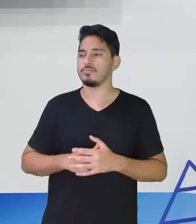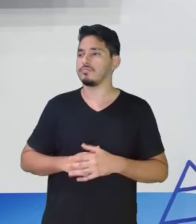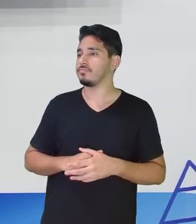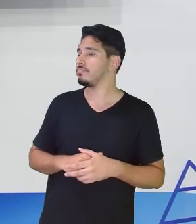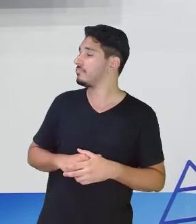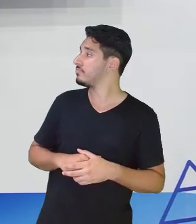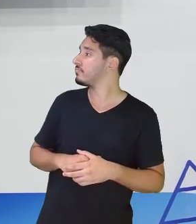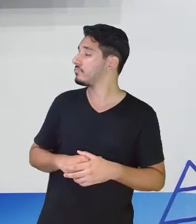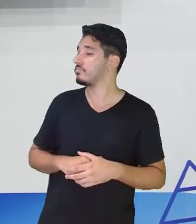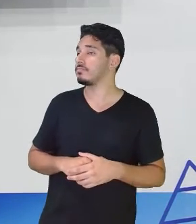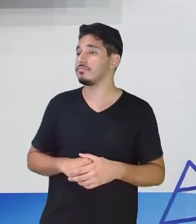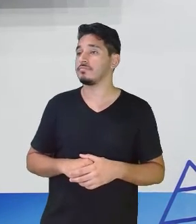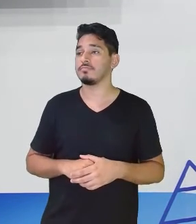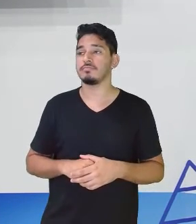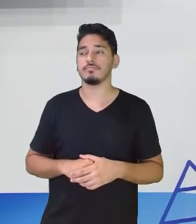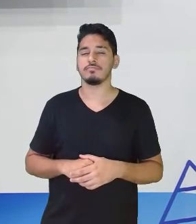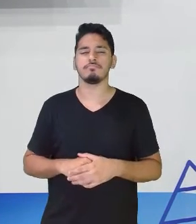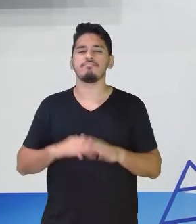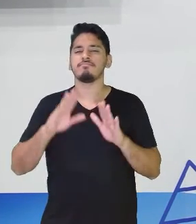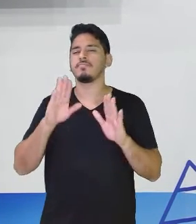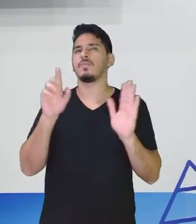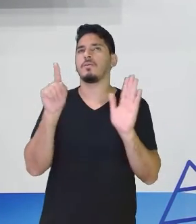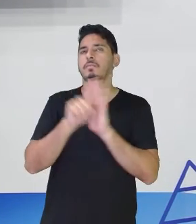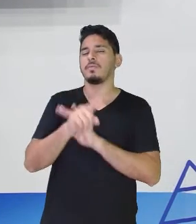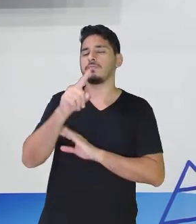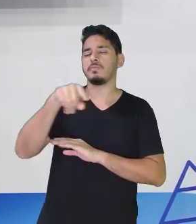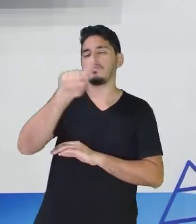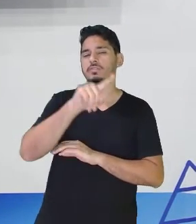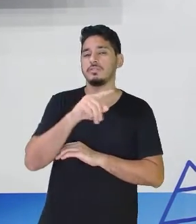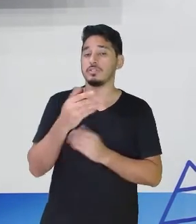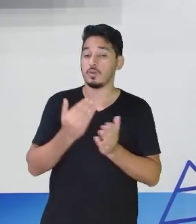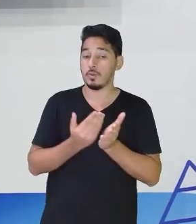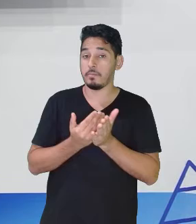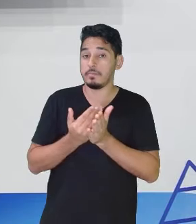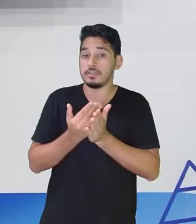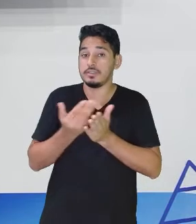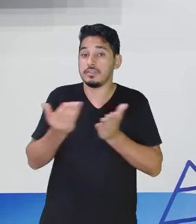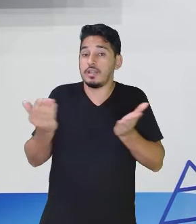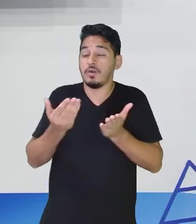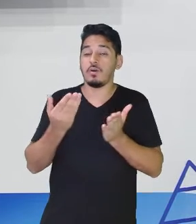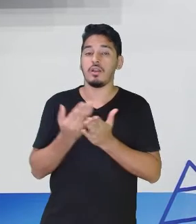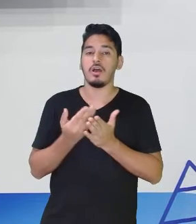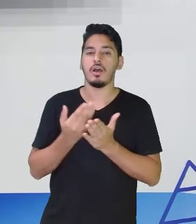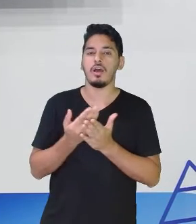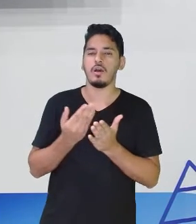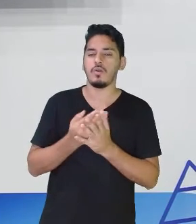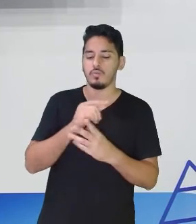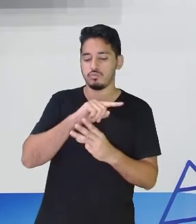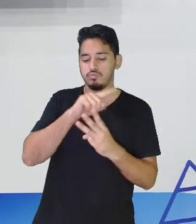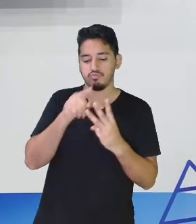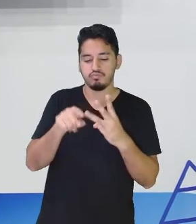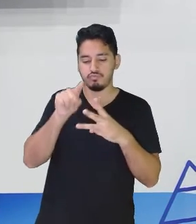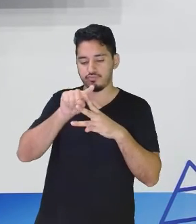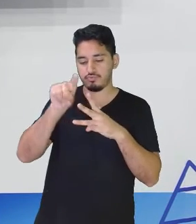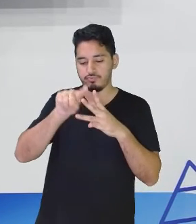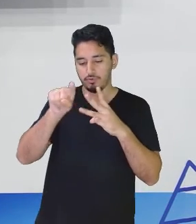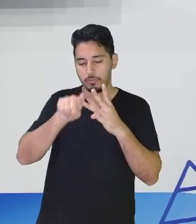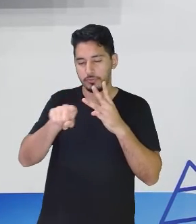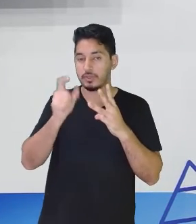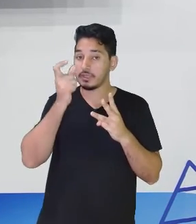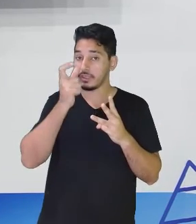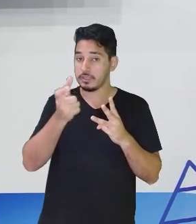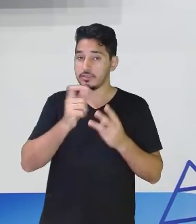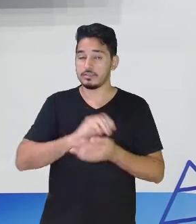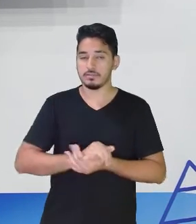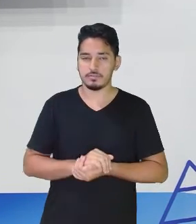vamos continuar. Então, aqui eu estou trazendo para vocês, eu estou começando a aula com 3 questionamentos bem